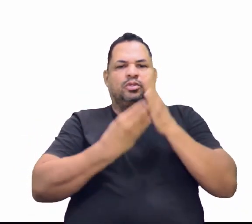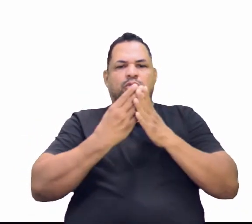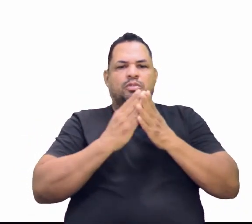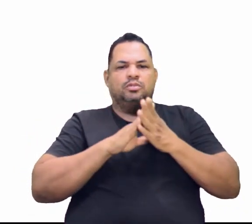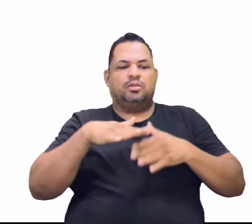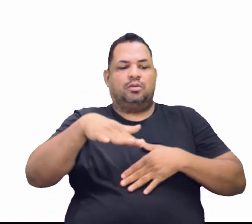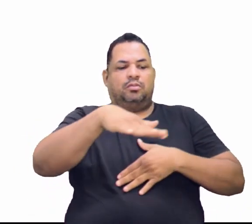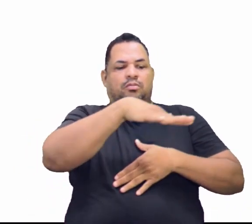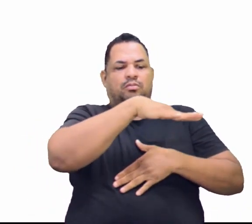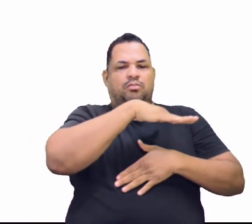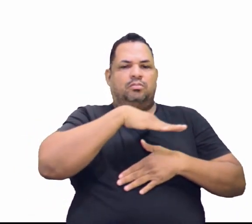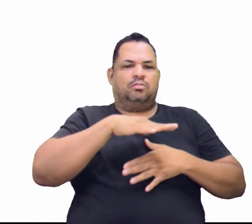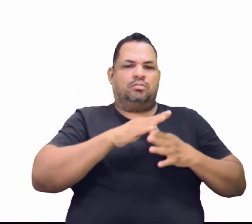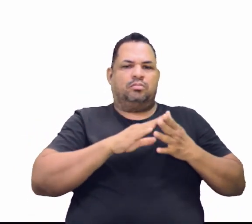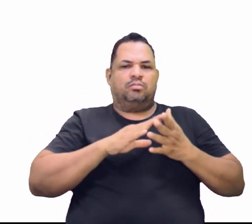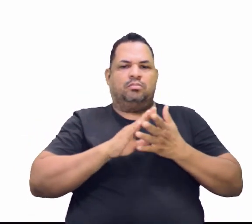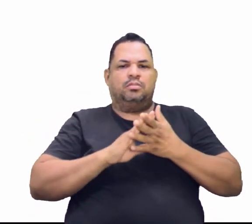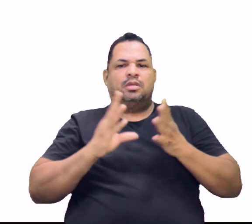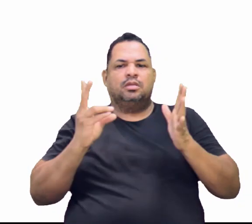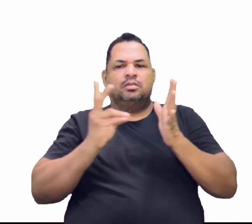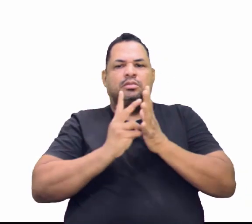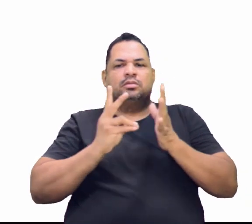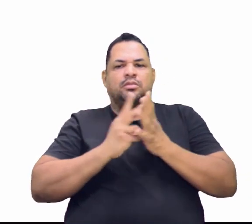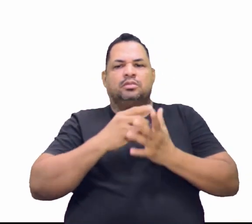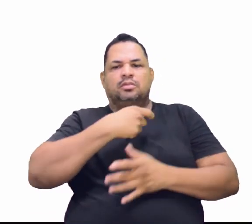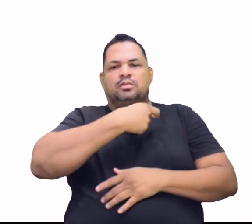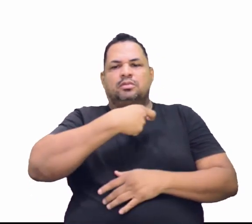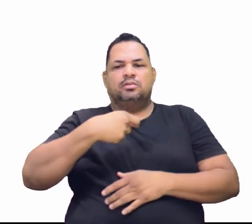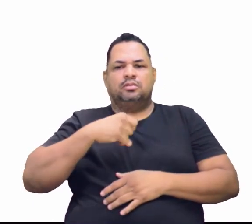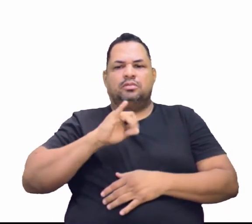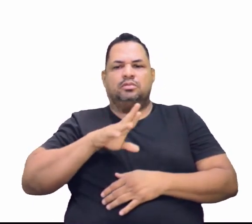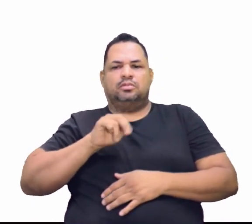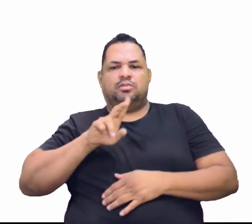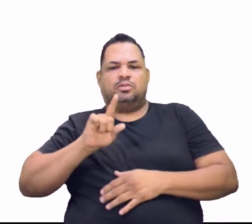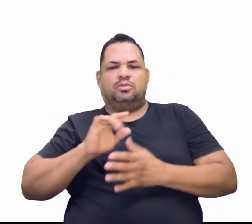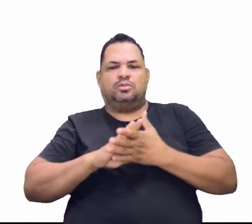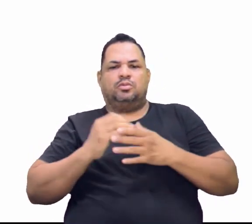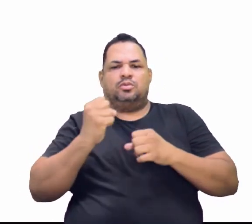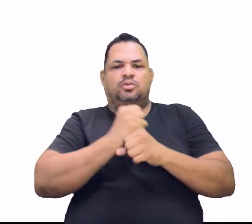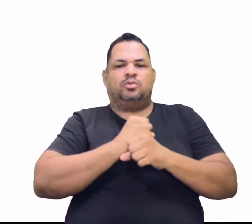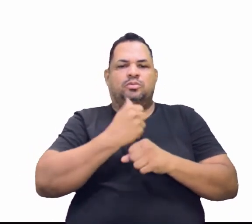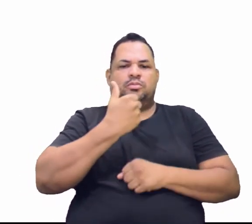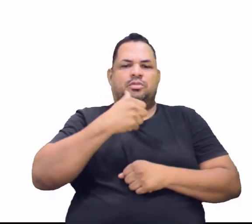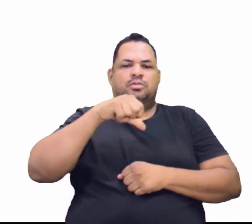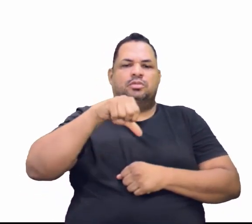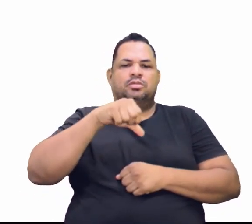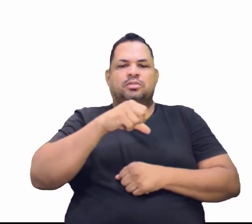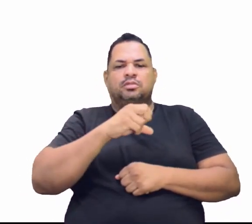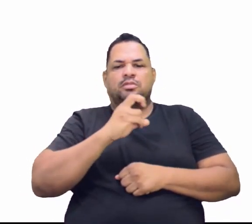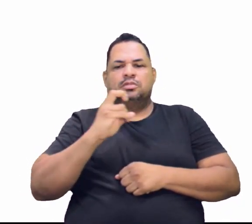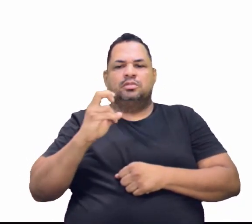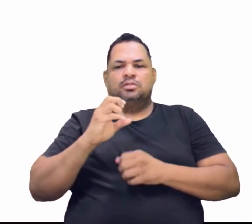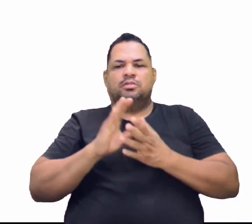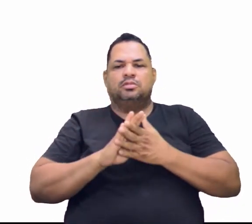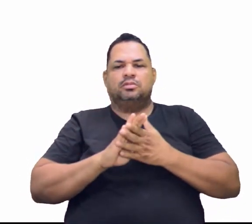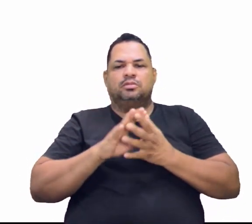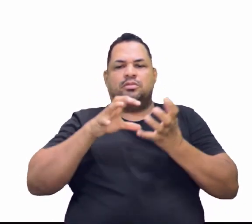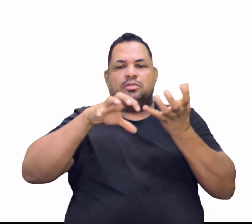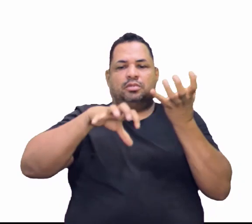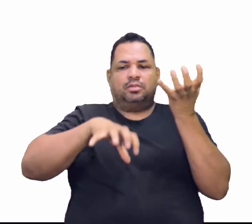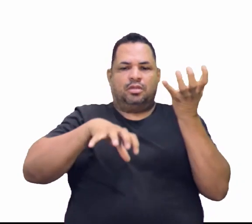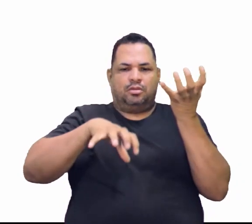do Parque Nacional do Xingu. Em 55, o Congresso